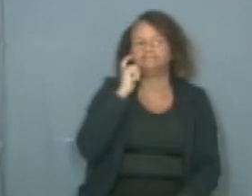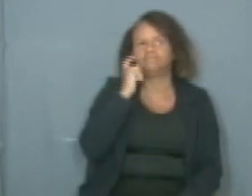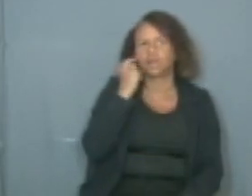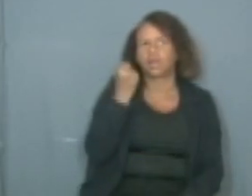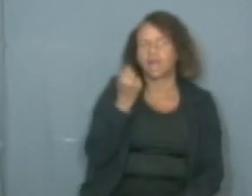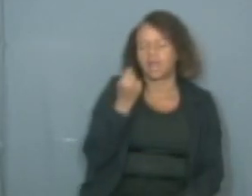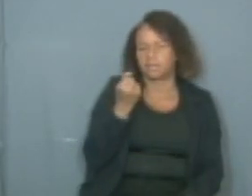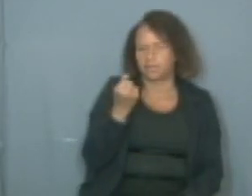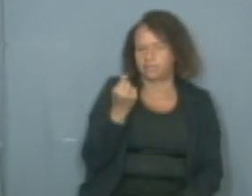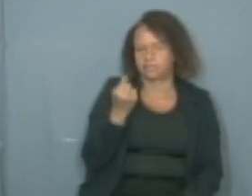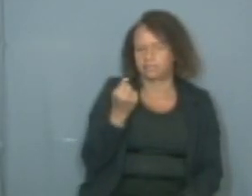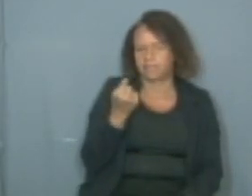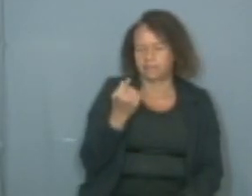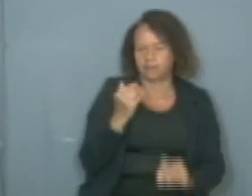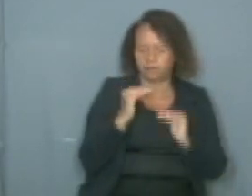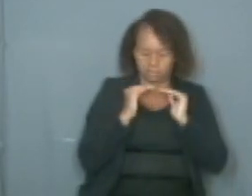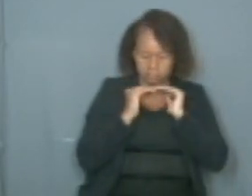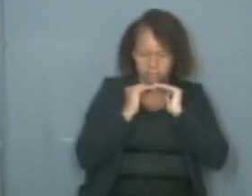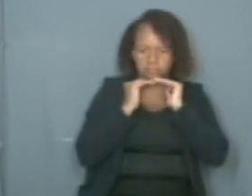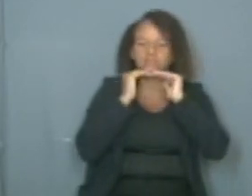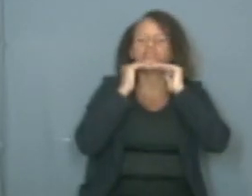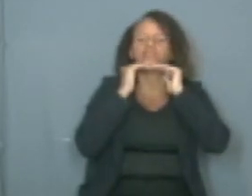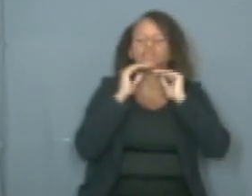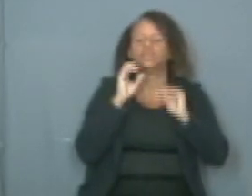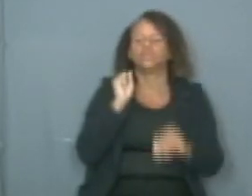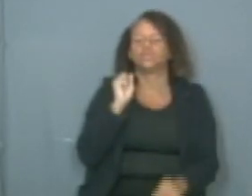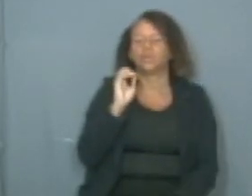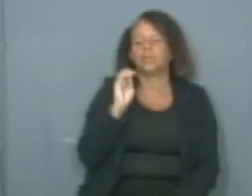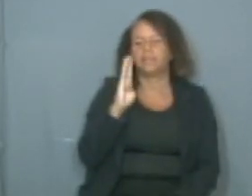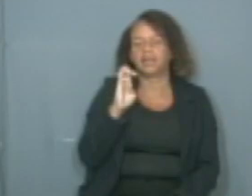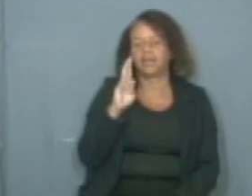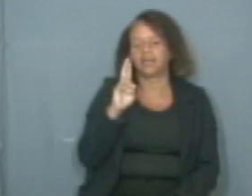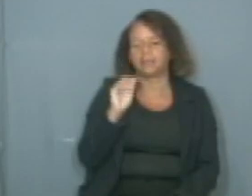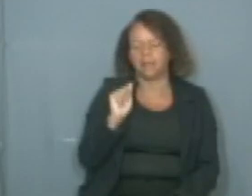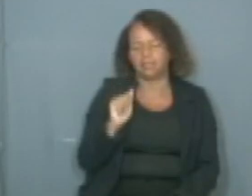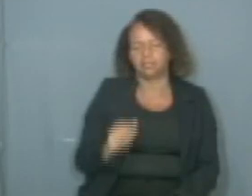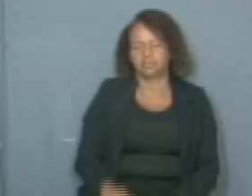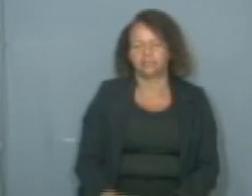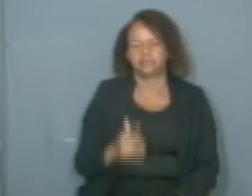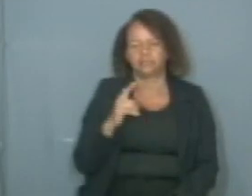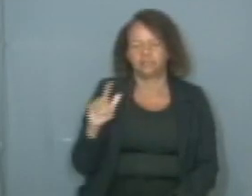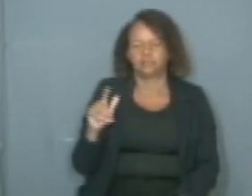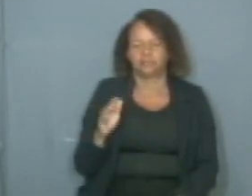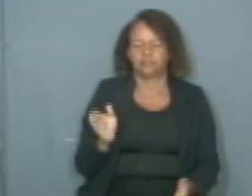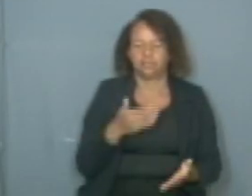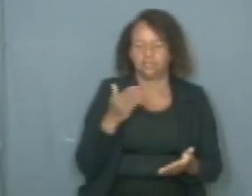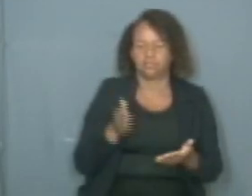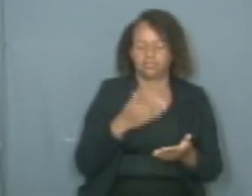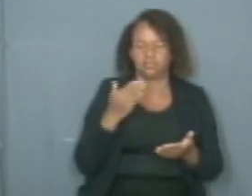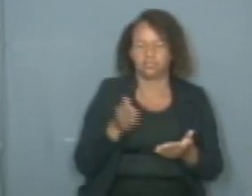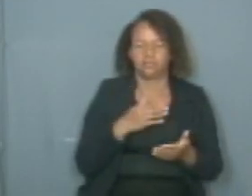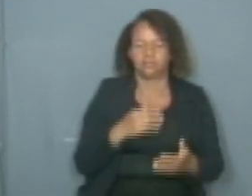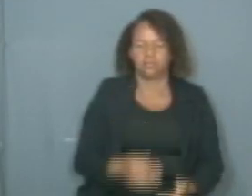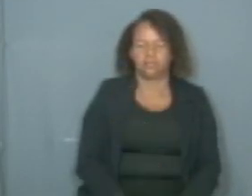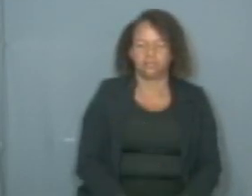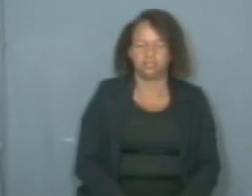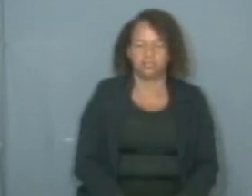porque a soberba precede a queda, né? Tem outros aqui, eu vou passar alguns também, presidente,